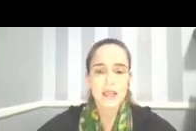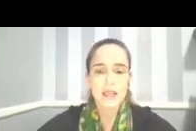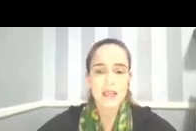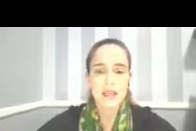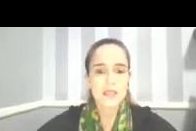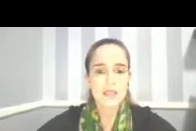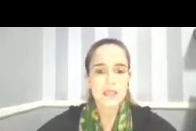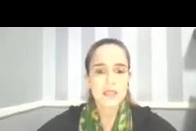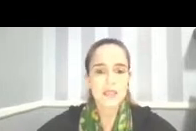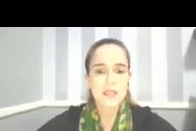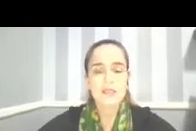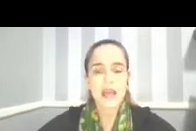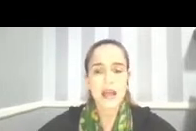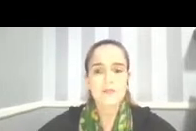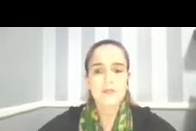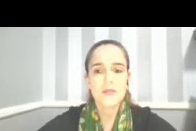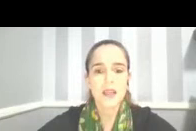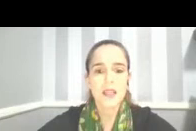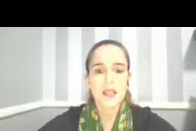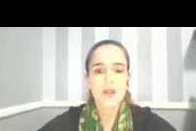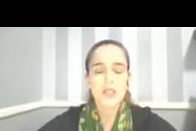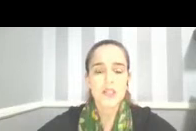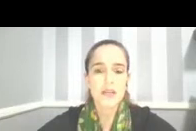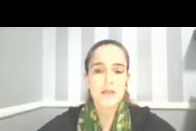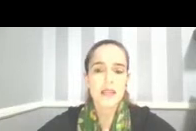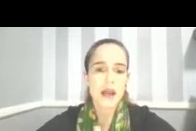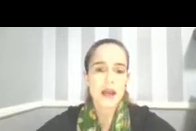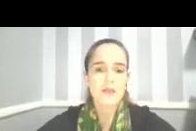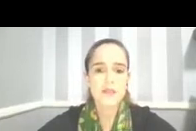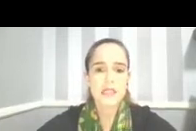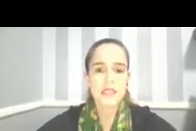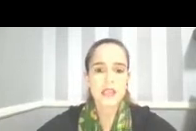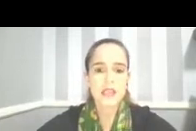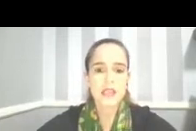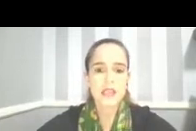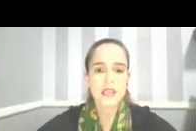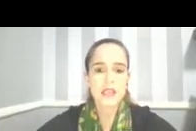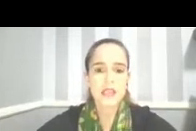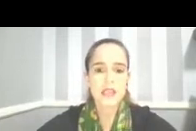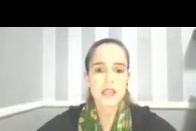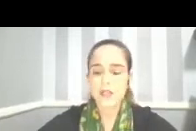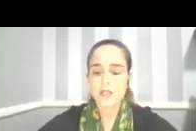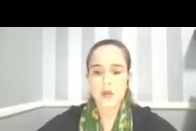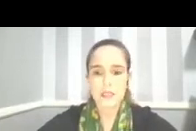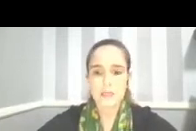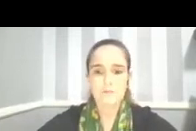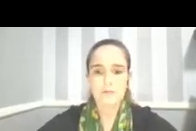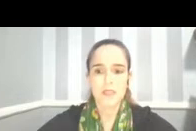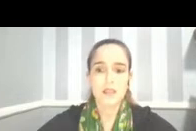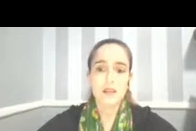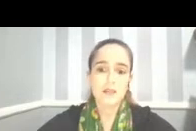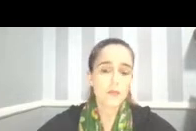poplita, são regiões mais fáceis de encontrar. Então, a gente fica mais fácil de fazer essas